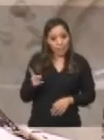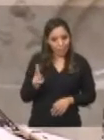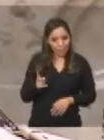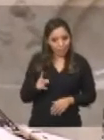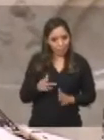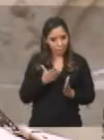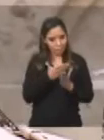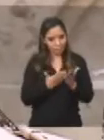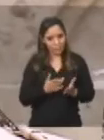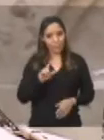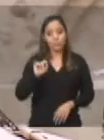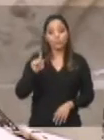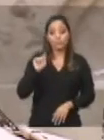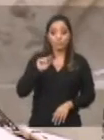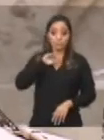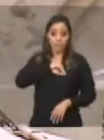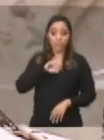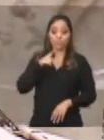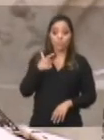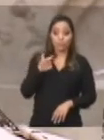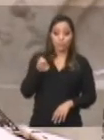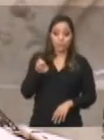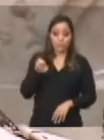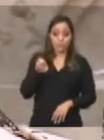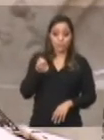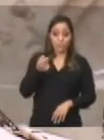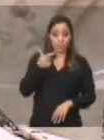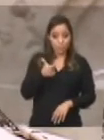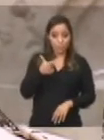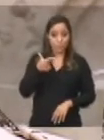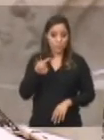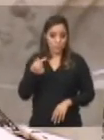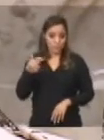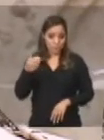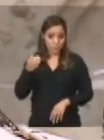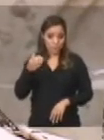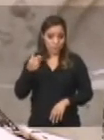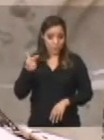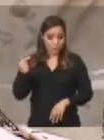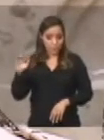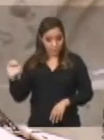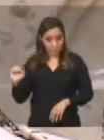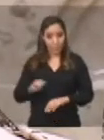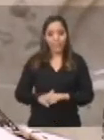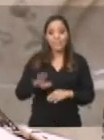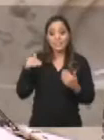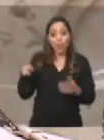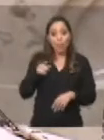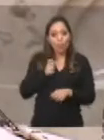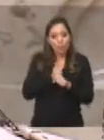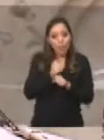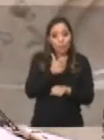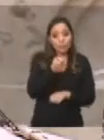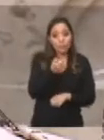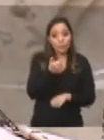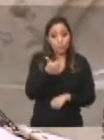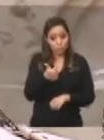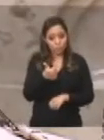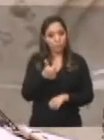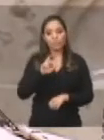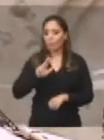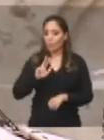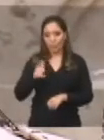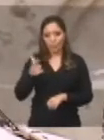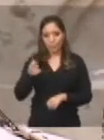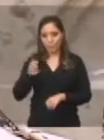no valor de R$ 2.770. No mesmo dia, ele sacou 2.000 e não 2008, perdão. Em 21 de 11 de 2000,